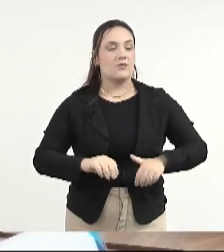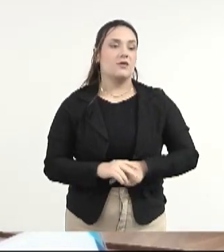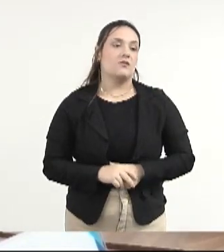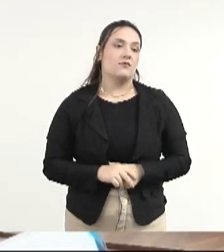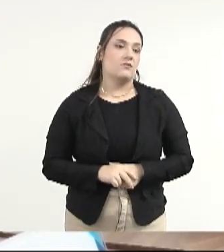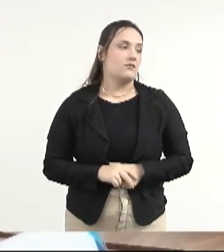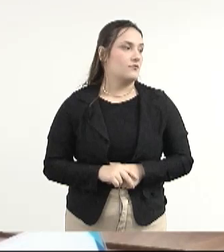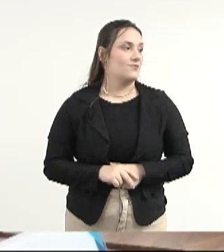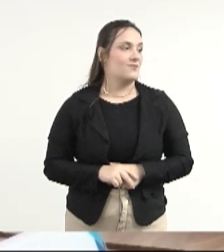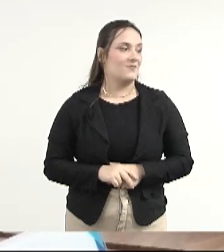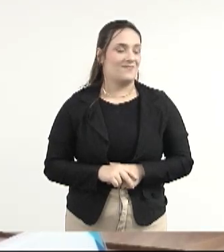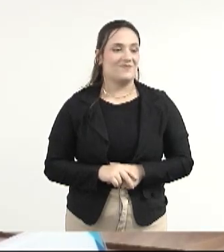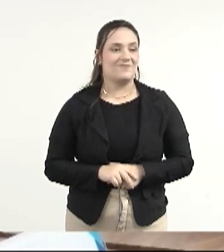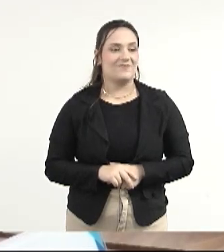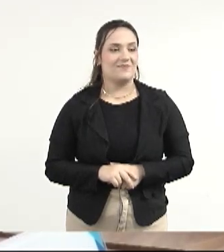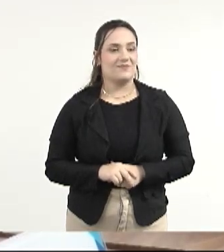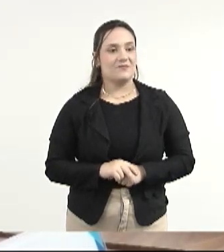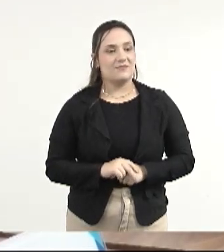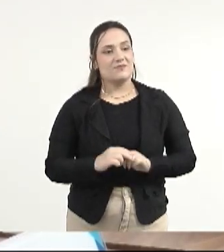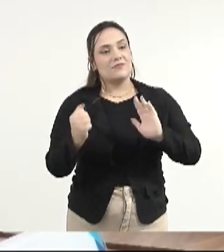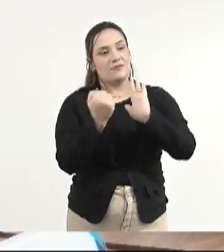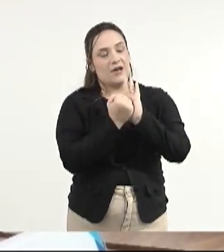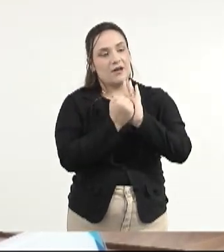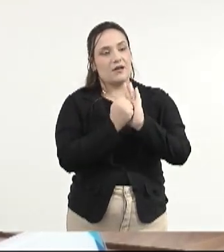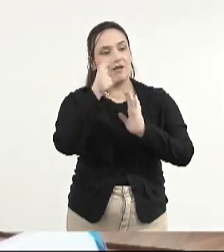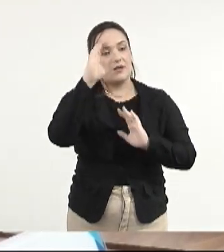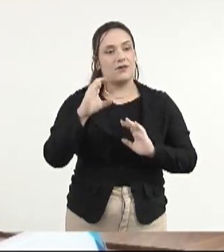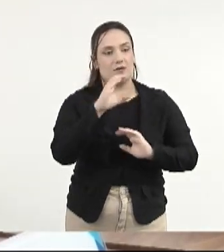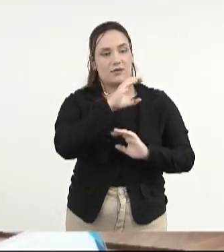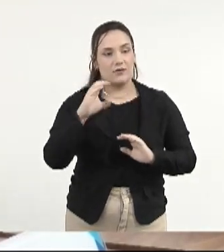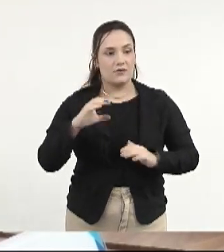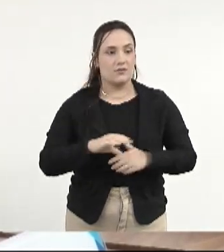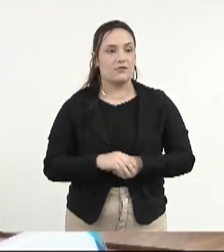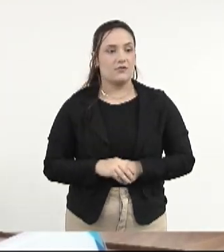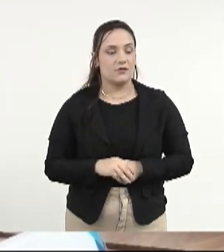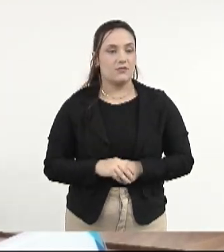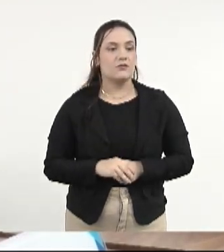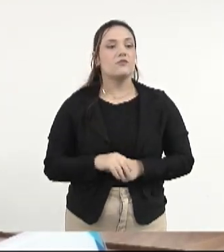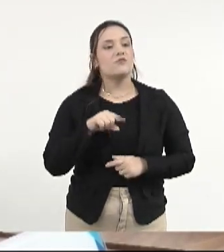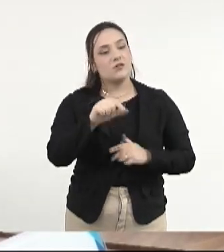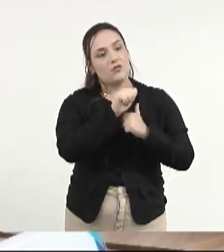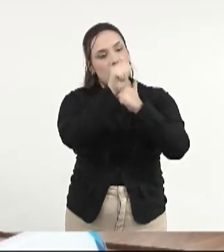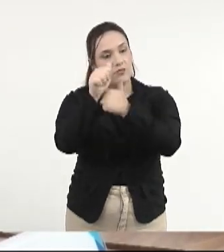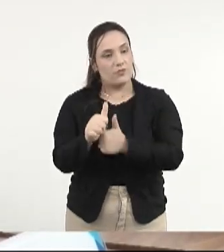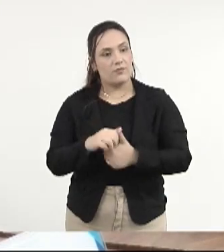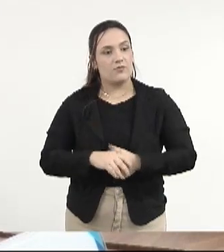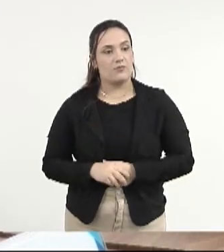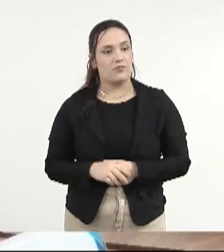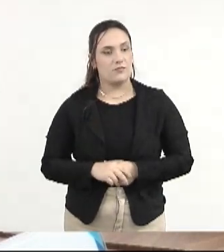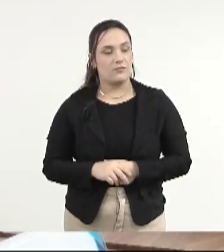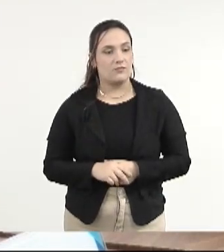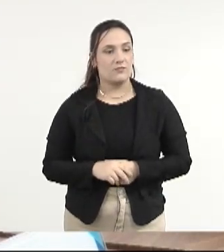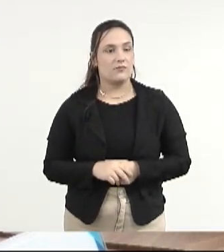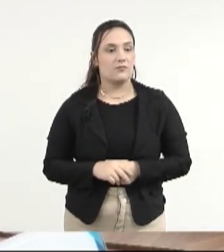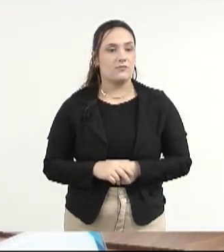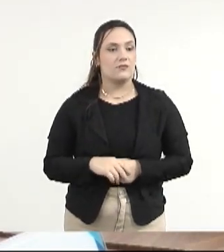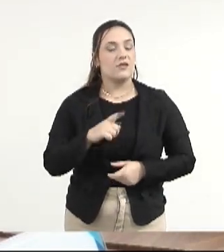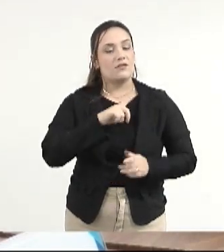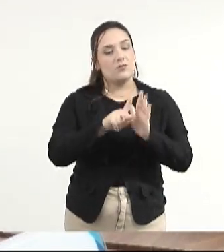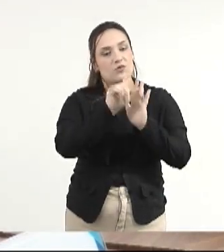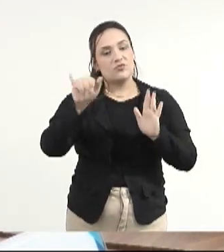né? Com símbolos católicos, que a gente acompanhou um tempo atrás, aí, até teve um projeto meu que foi